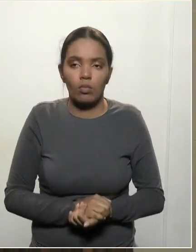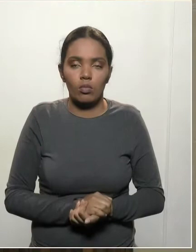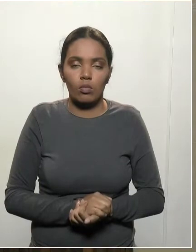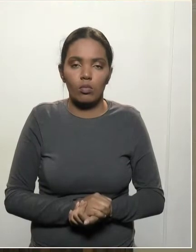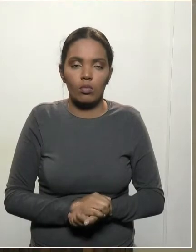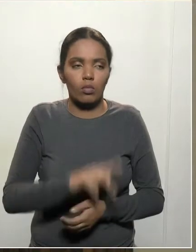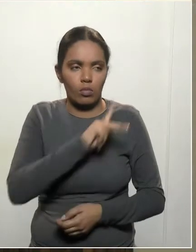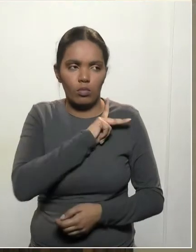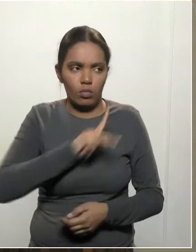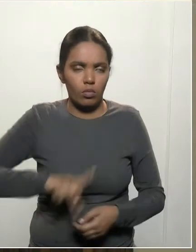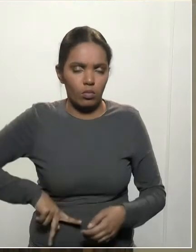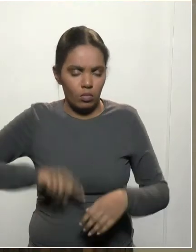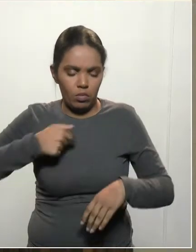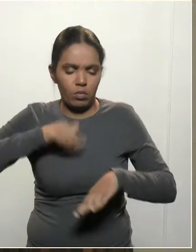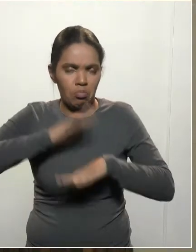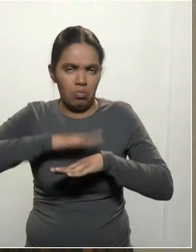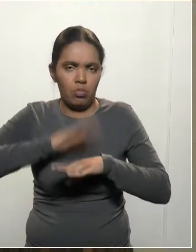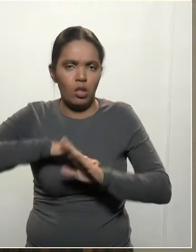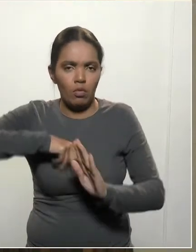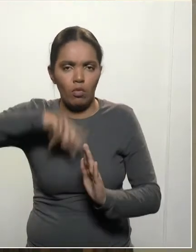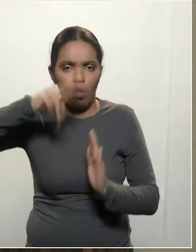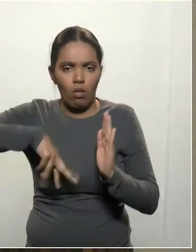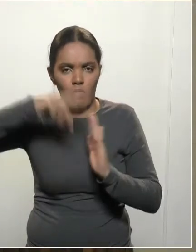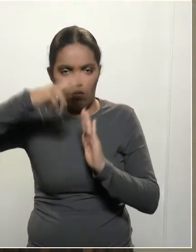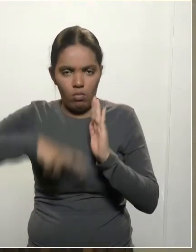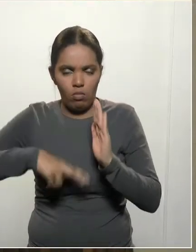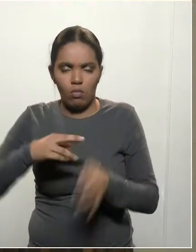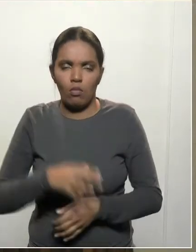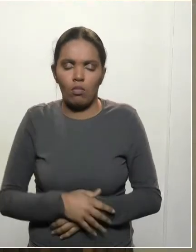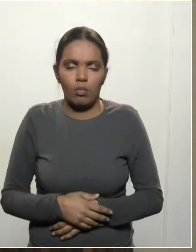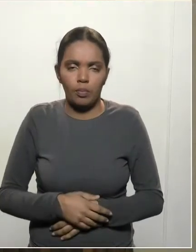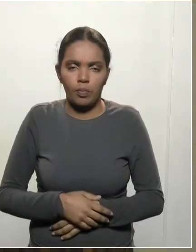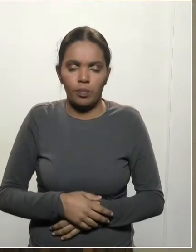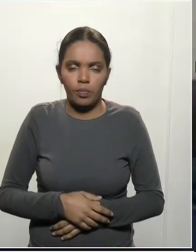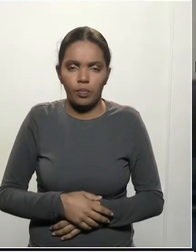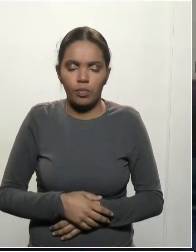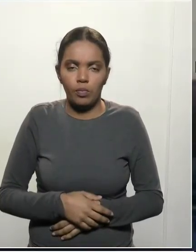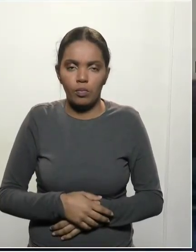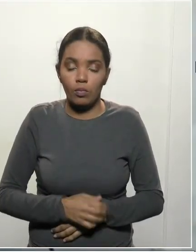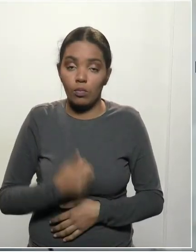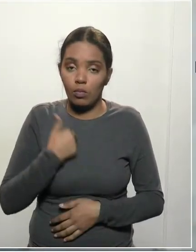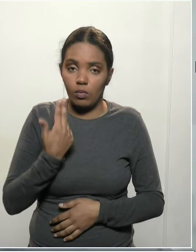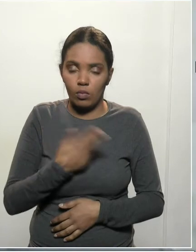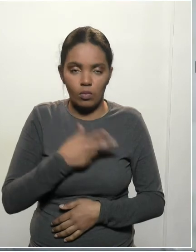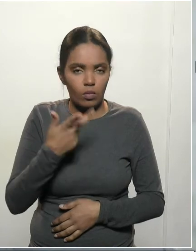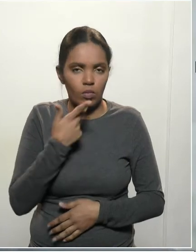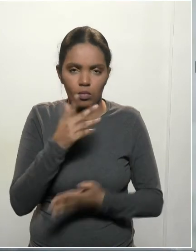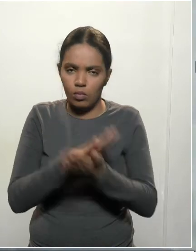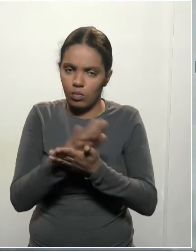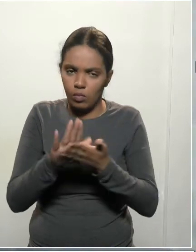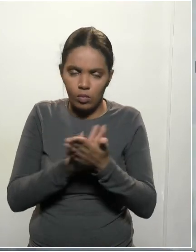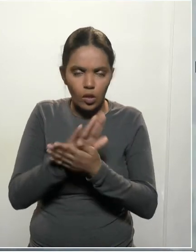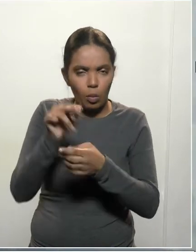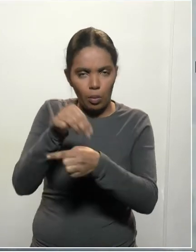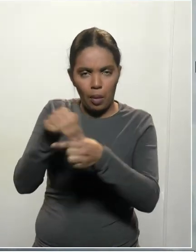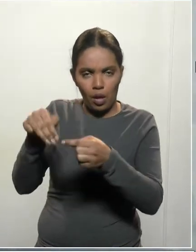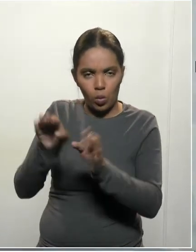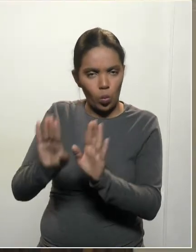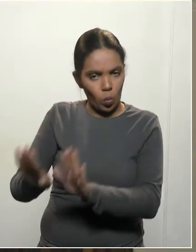Presidente, eu mesmo vou relatar as emendas. Nós não estamos entrando na questão do mérito das mesmas,